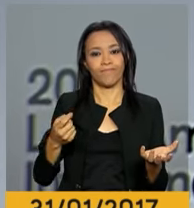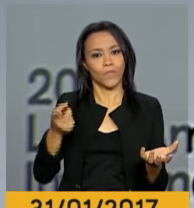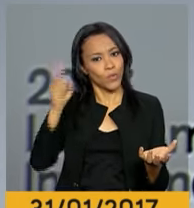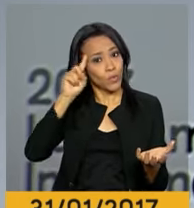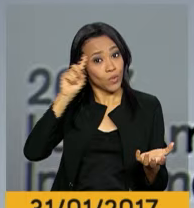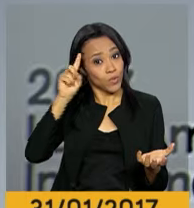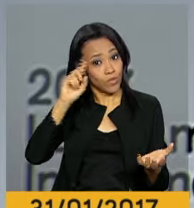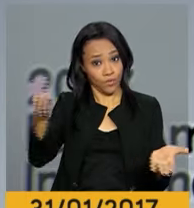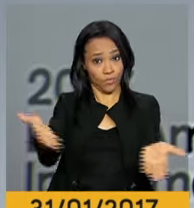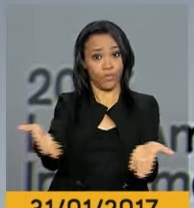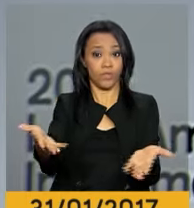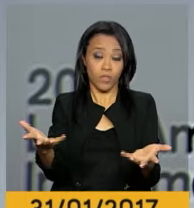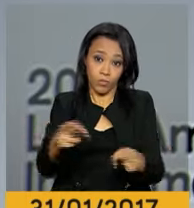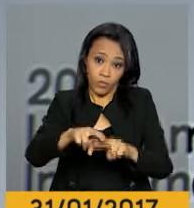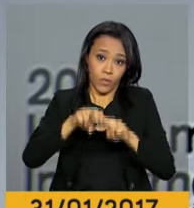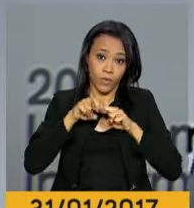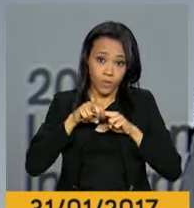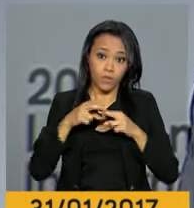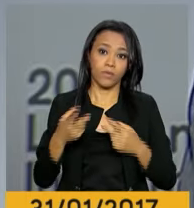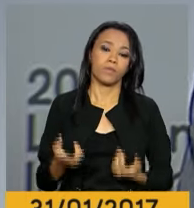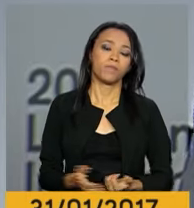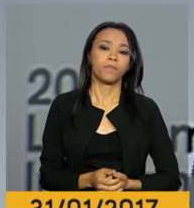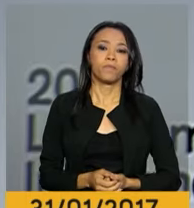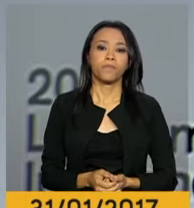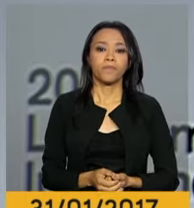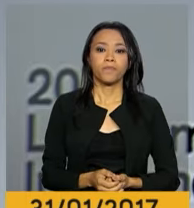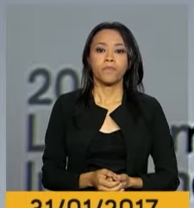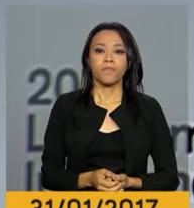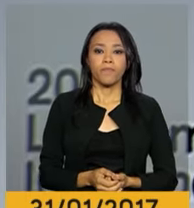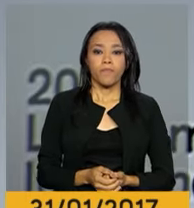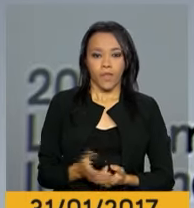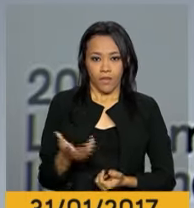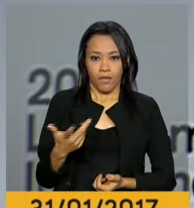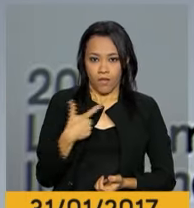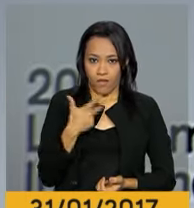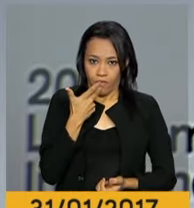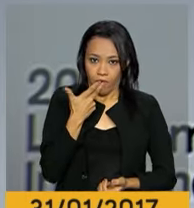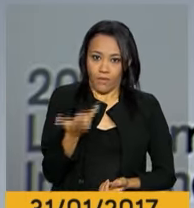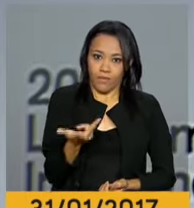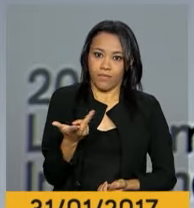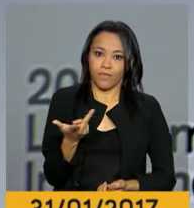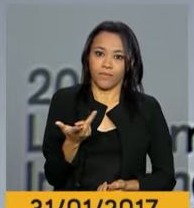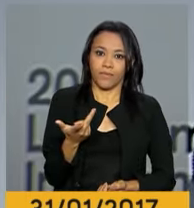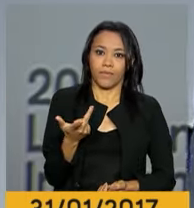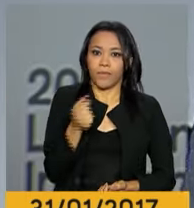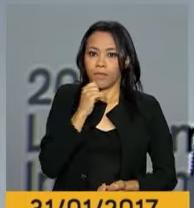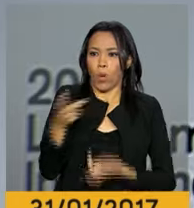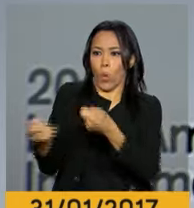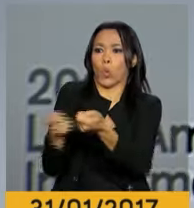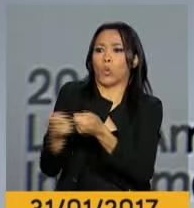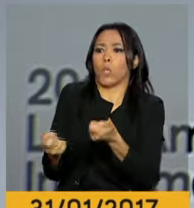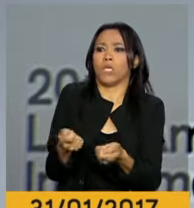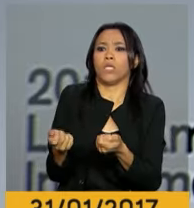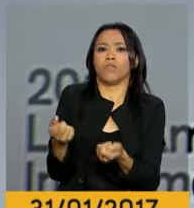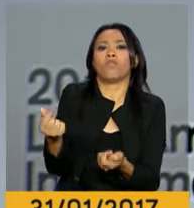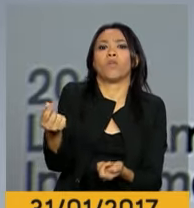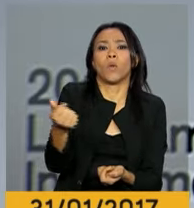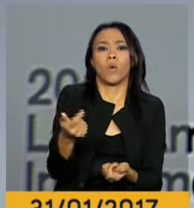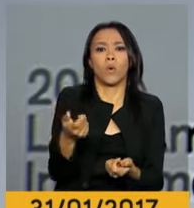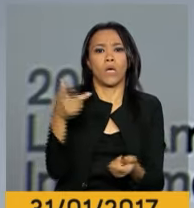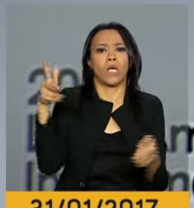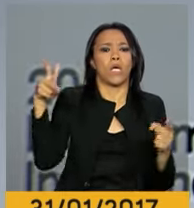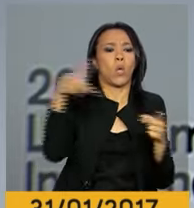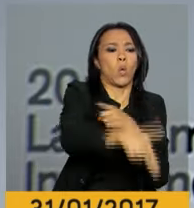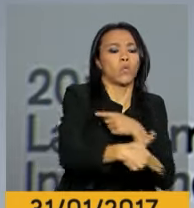dias atuais portanto eh digo eu no lugar de controle de preços intervencionismo nós estamos